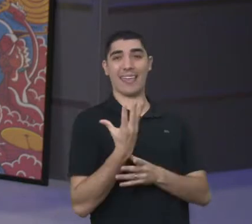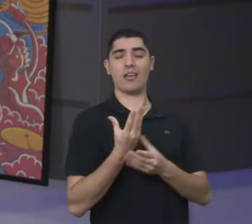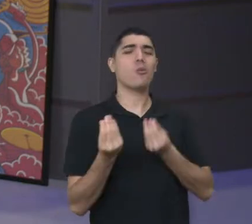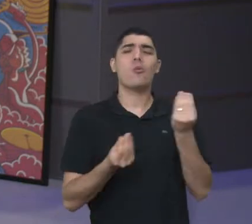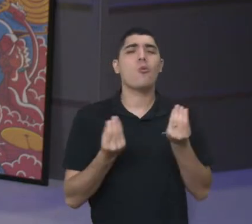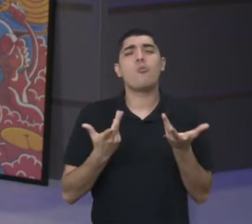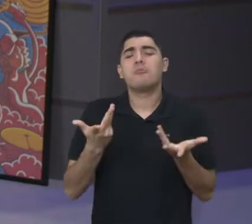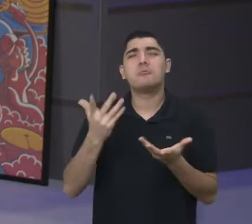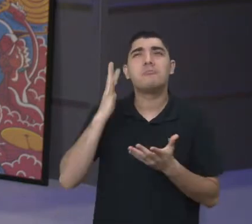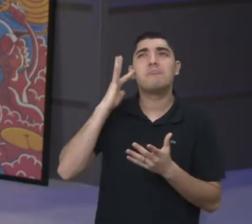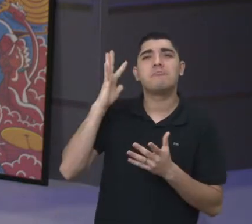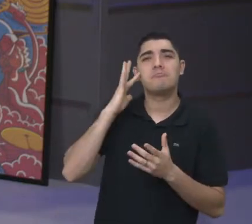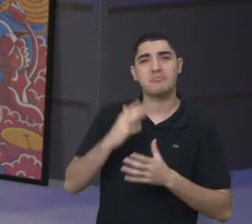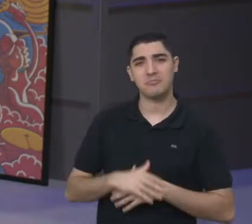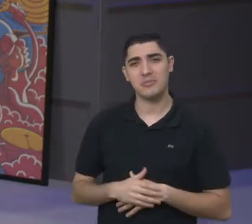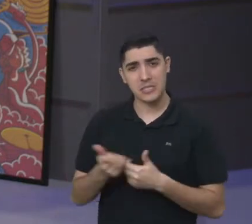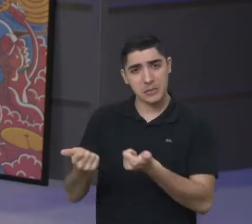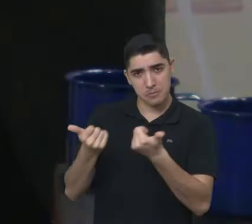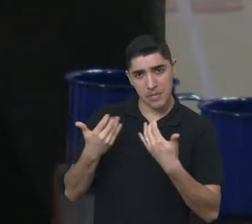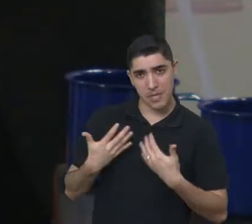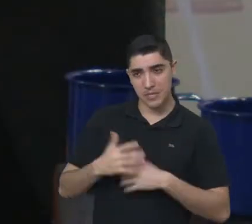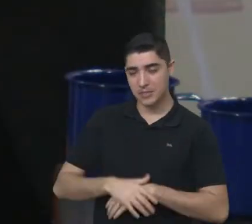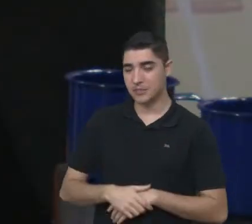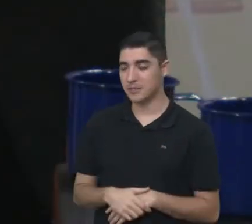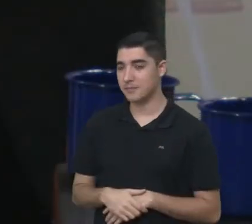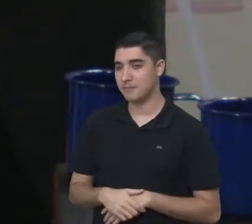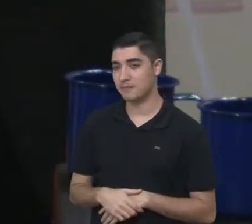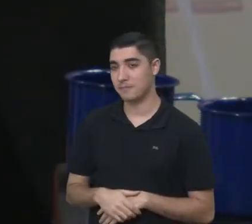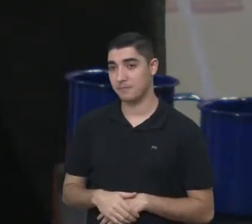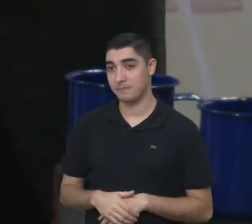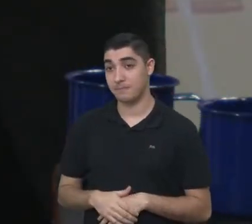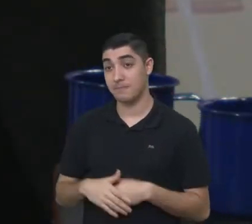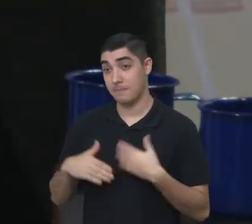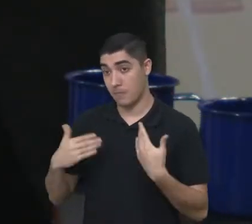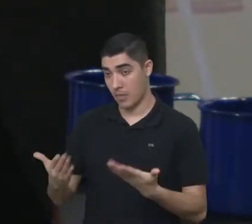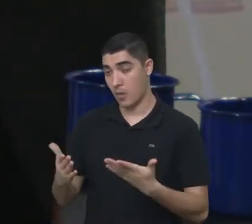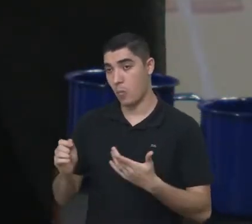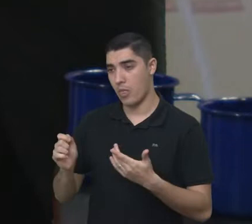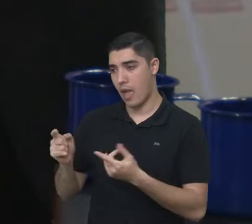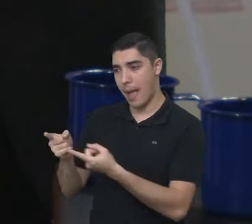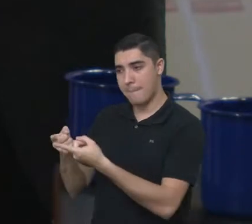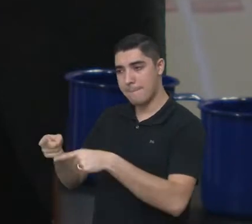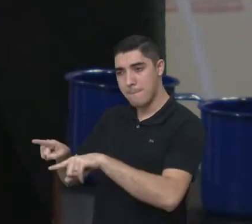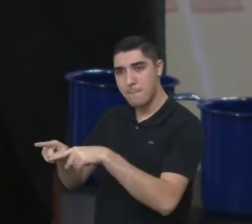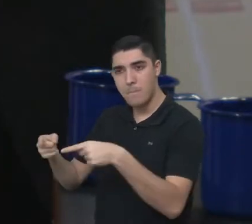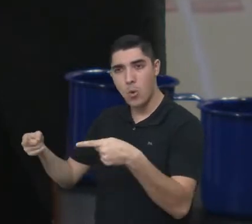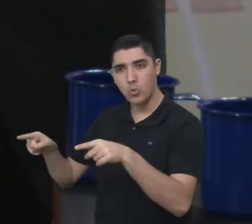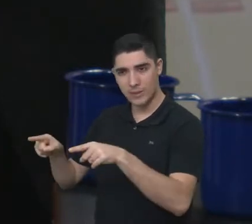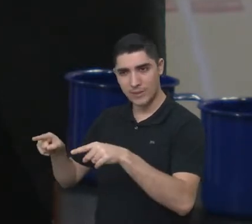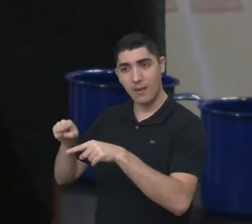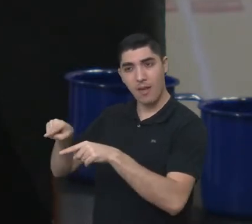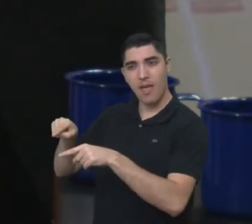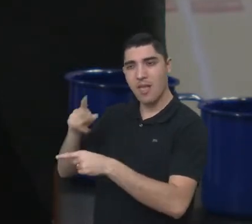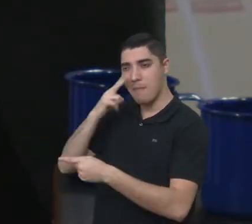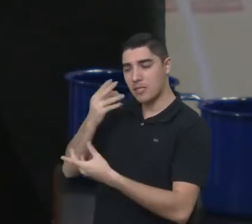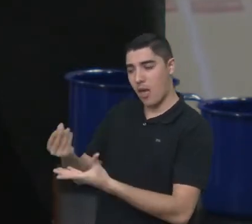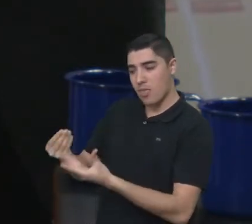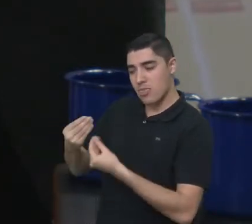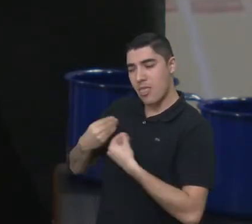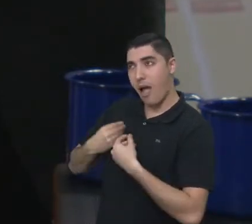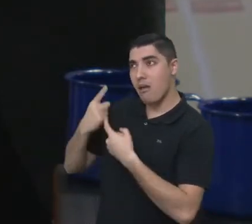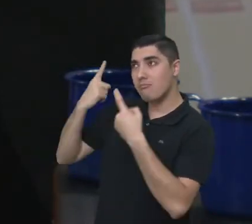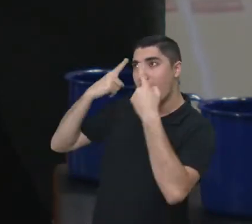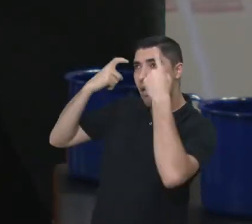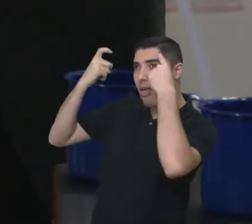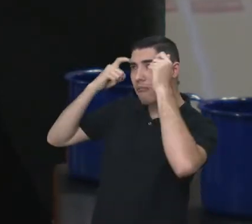isso? Explica pra mim. Então, como a música me inspira muito, eu gosto de